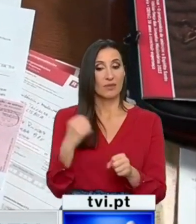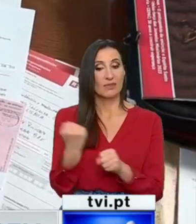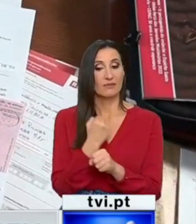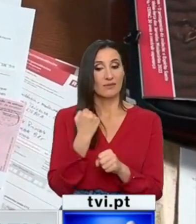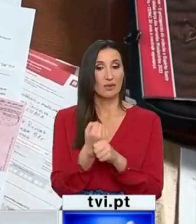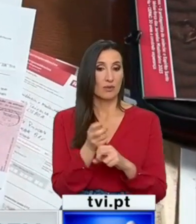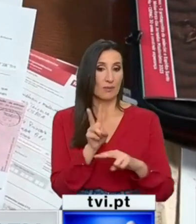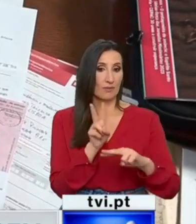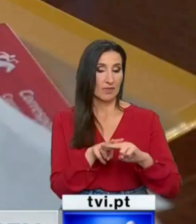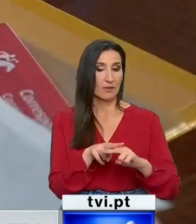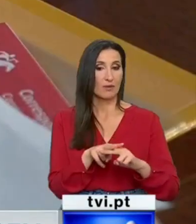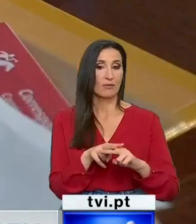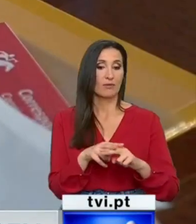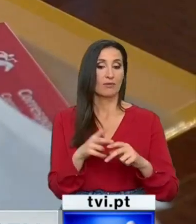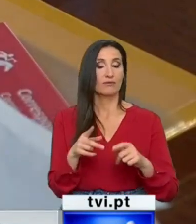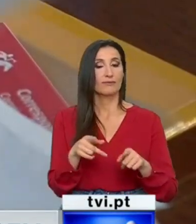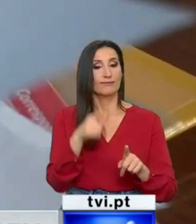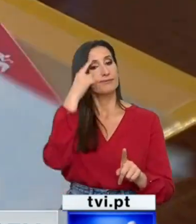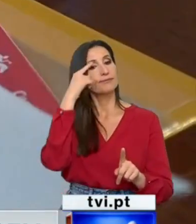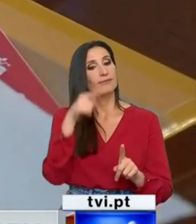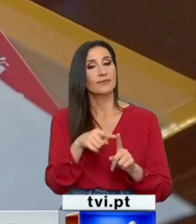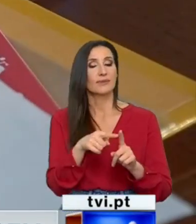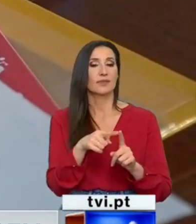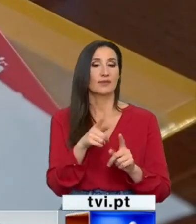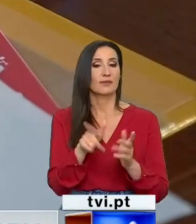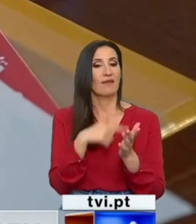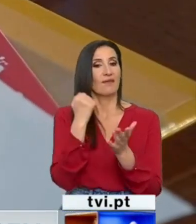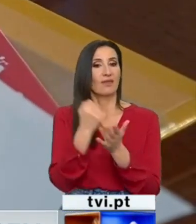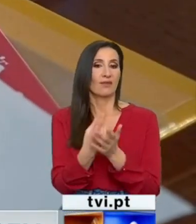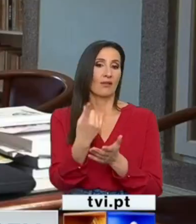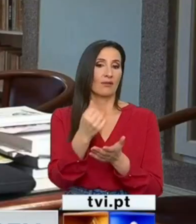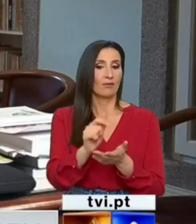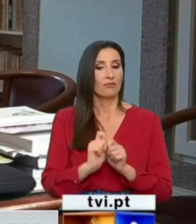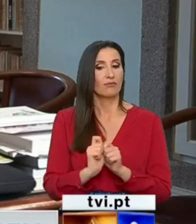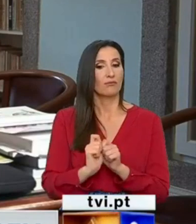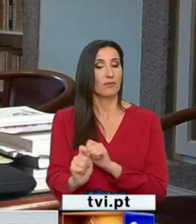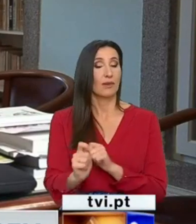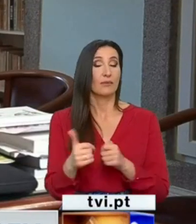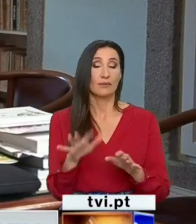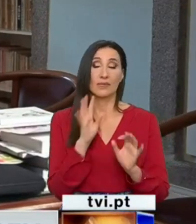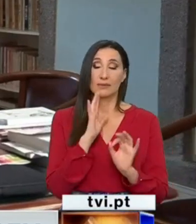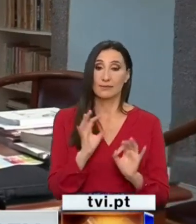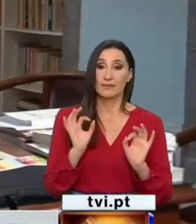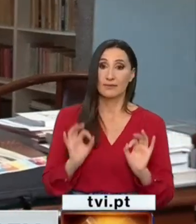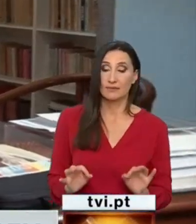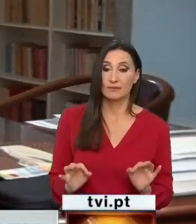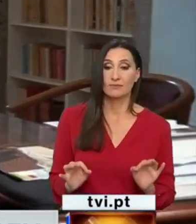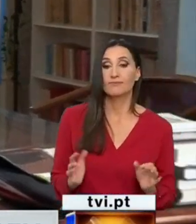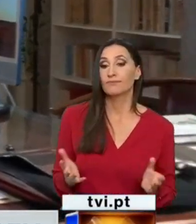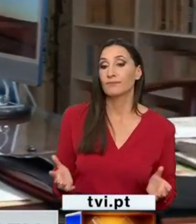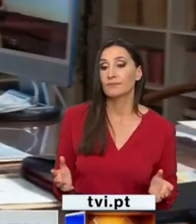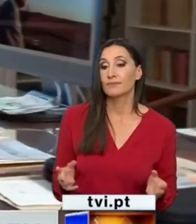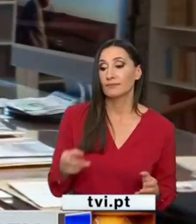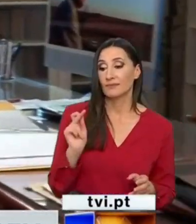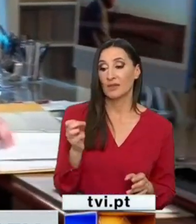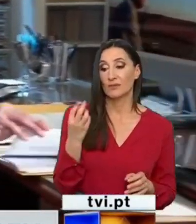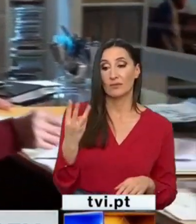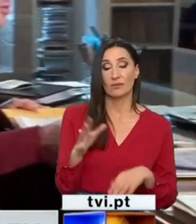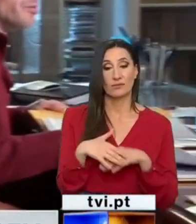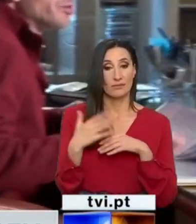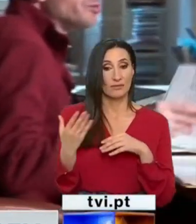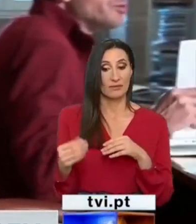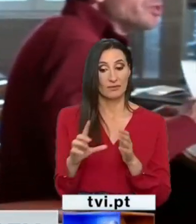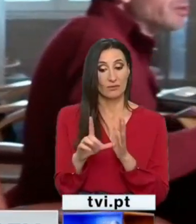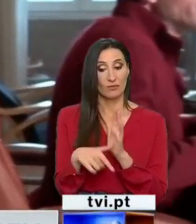Serviços Prisionais, encarregados de efetivar o financiamento. Certo é que, praticamente 3 anos depois